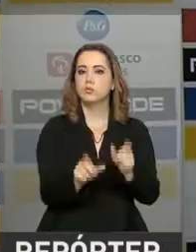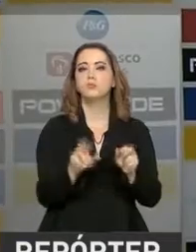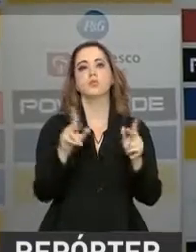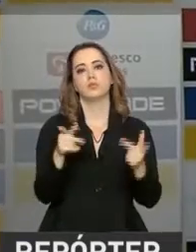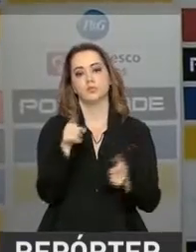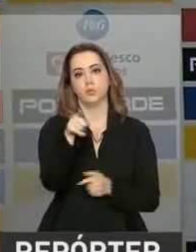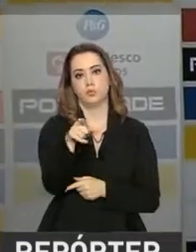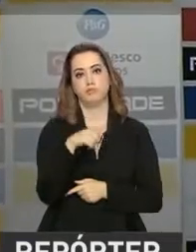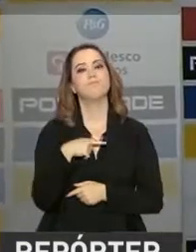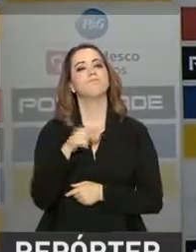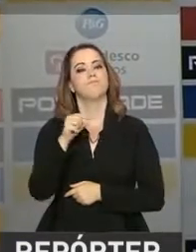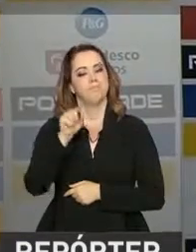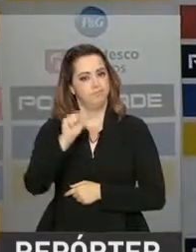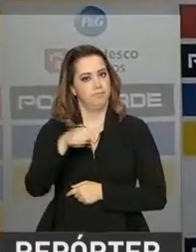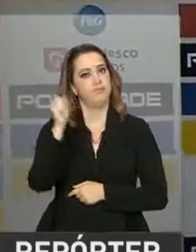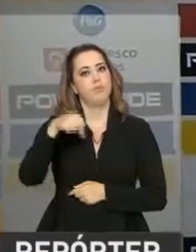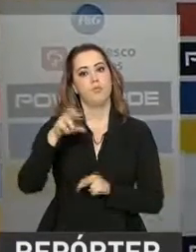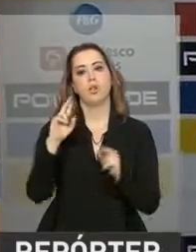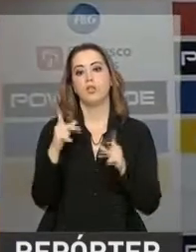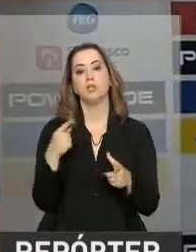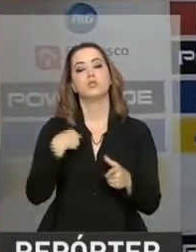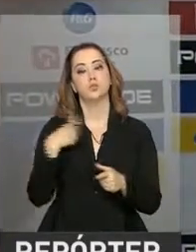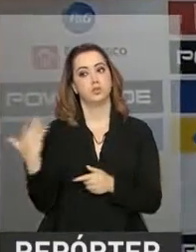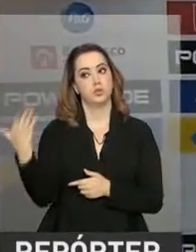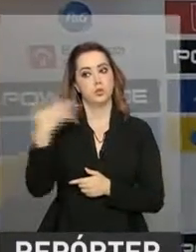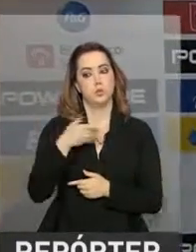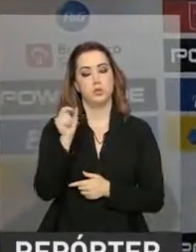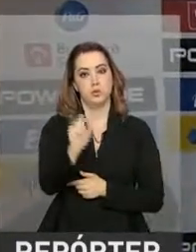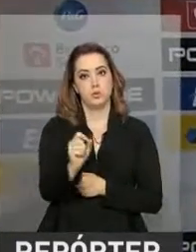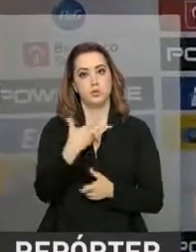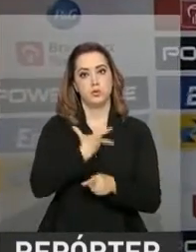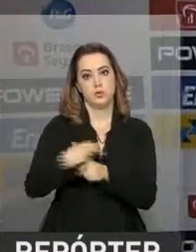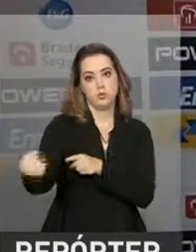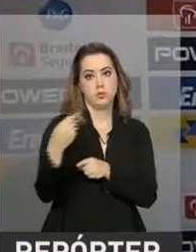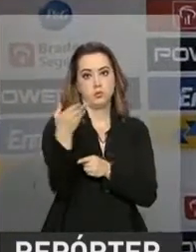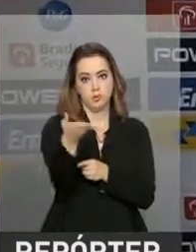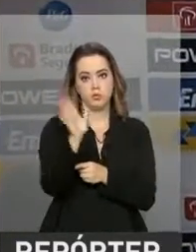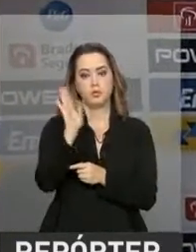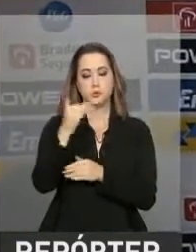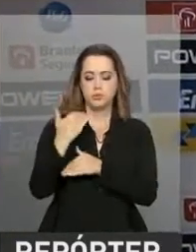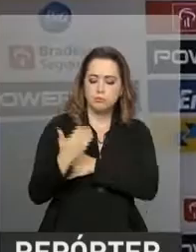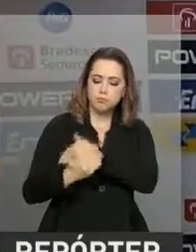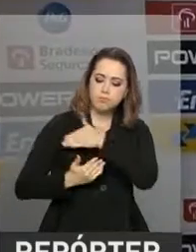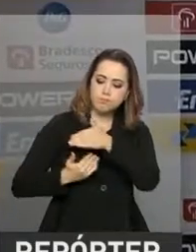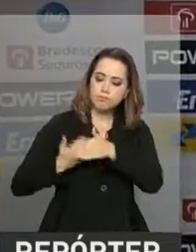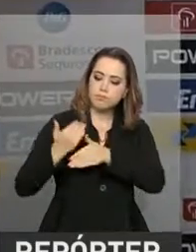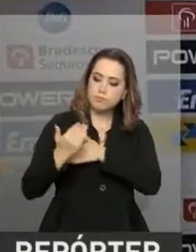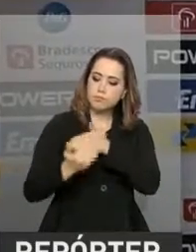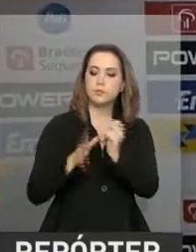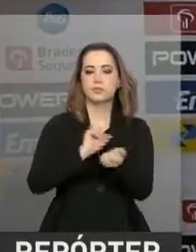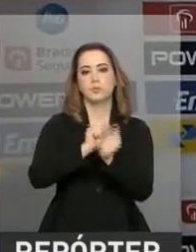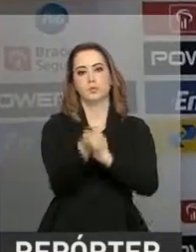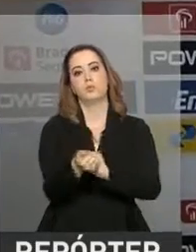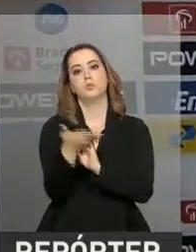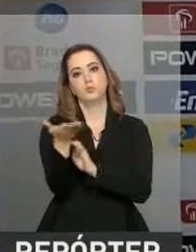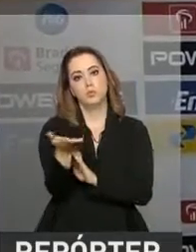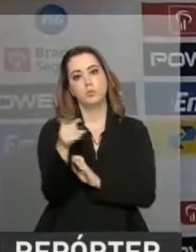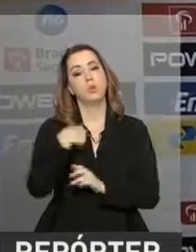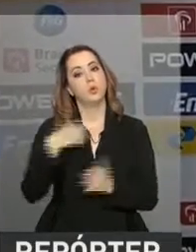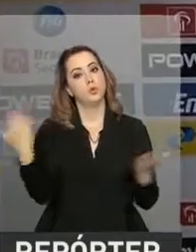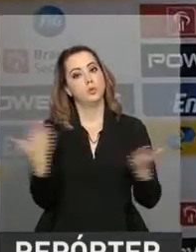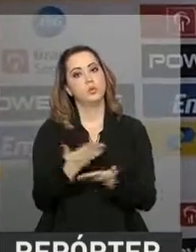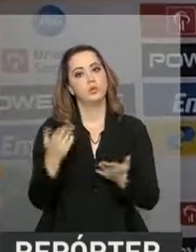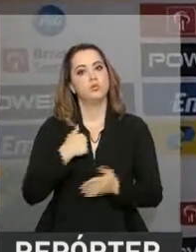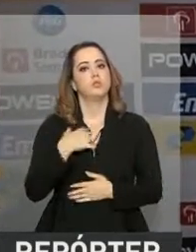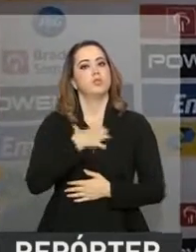fez toda a diferença para que eu conseguisse esse resultado. Eu que venho desde uma longa temporada aí no esporte e hoje em dia eu